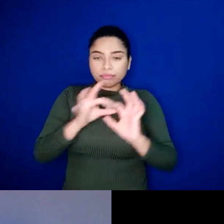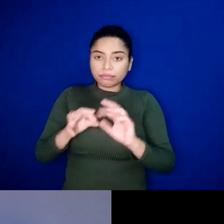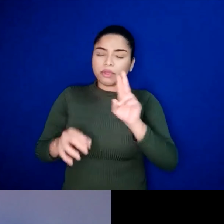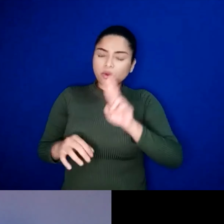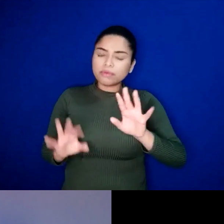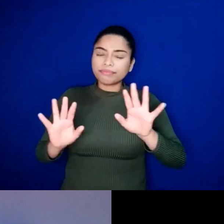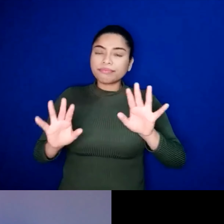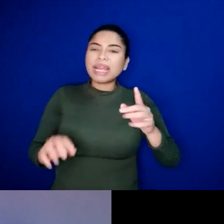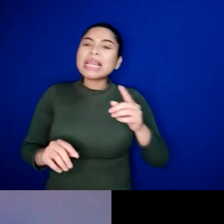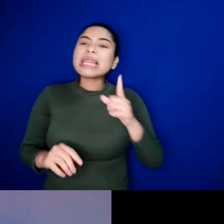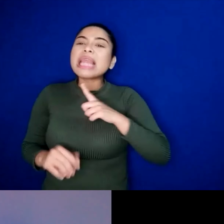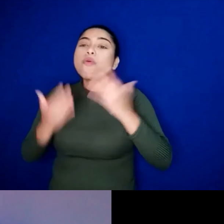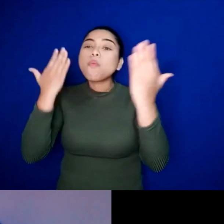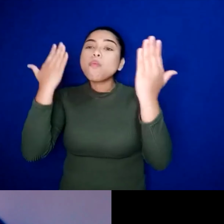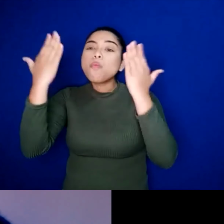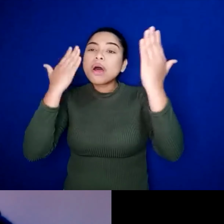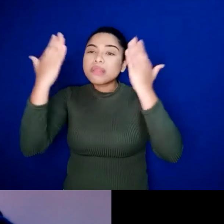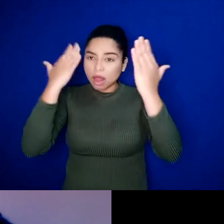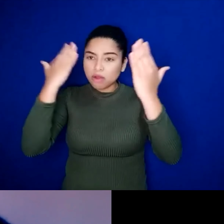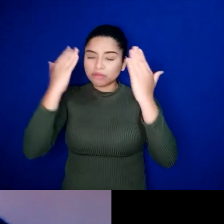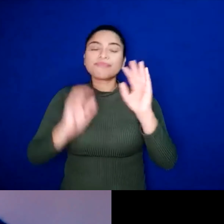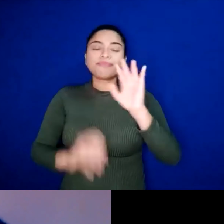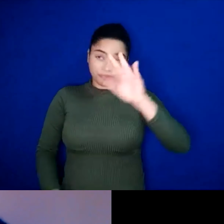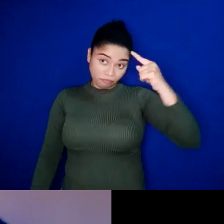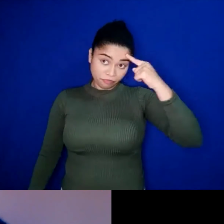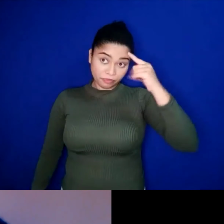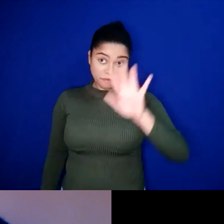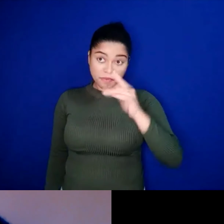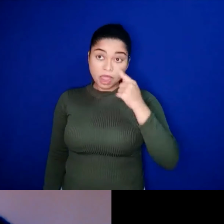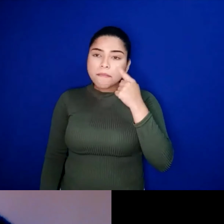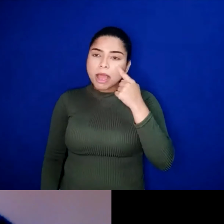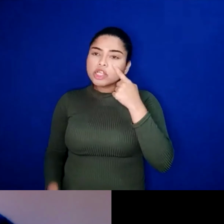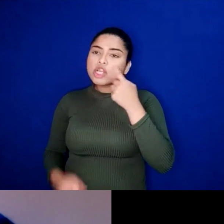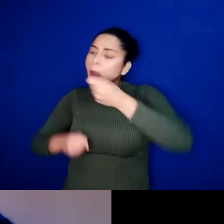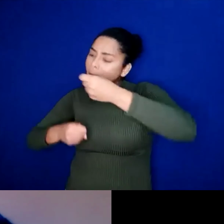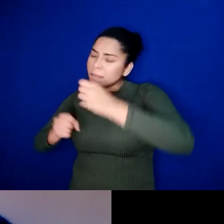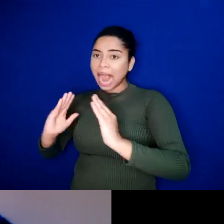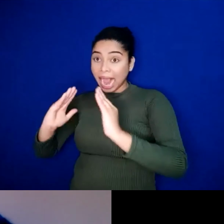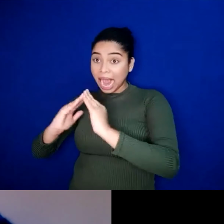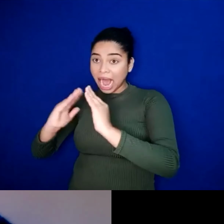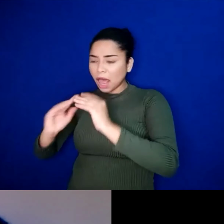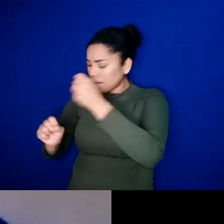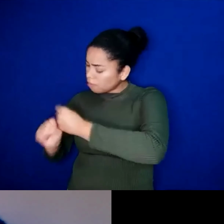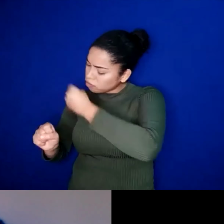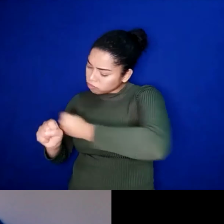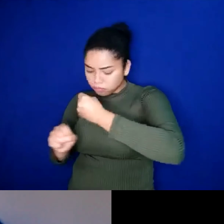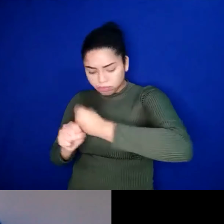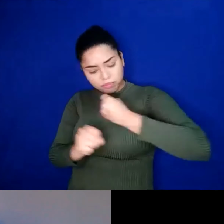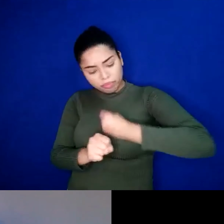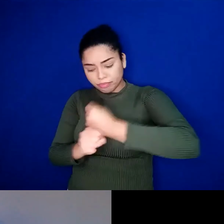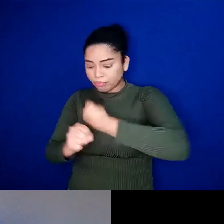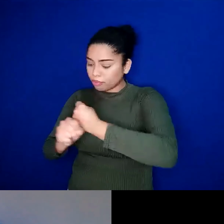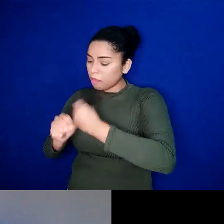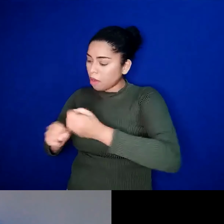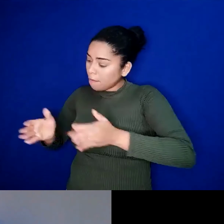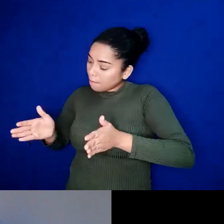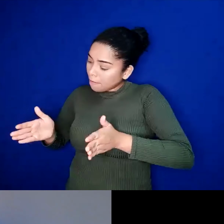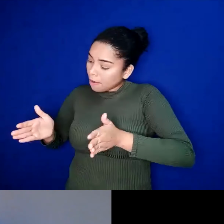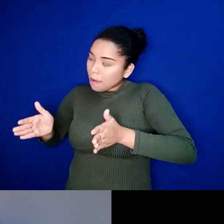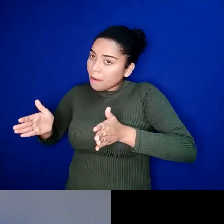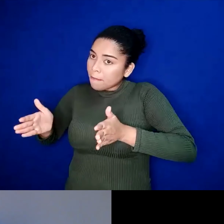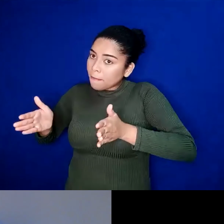no passado uma vez que é assim imagina você construiu uma casa e enquanto você está construindo subir nos muros você tá